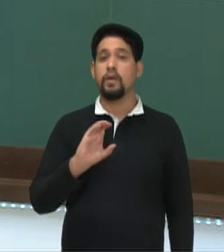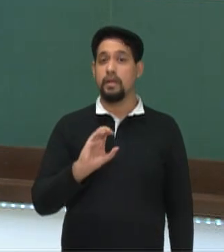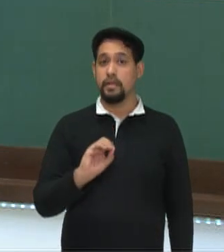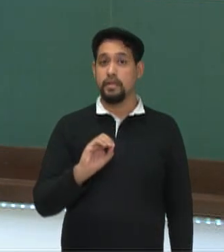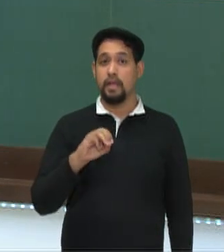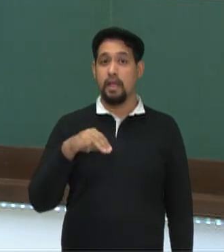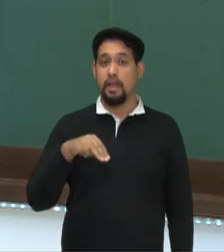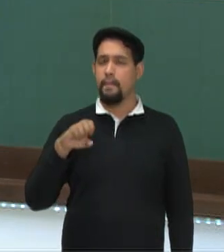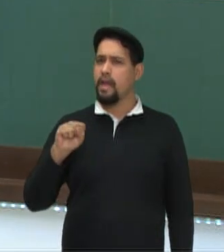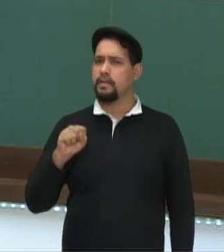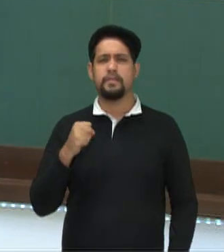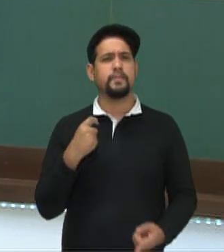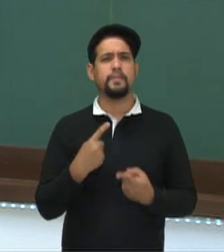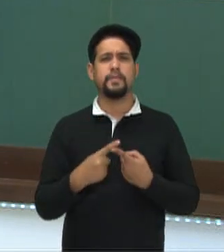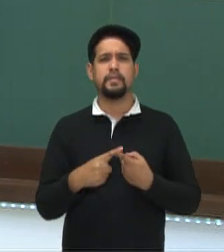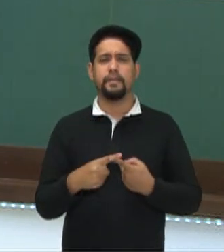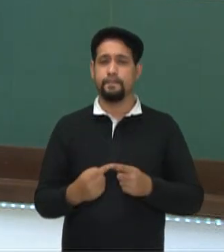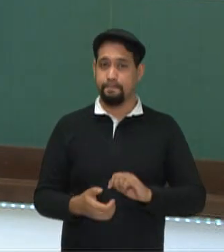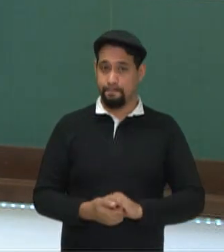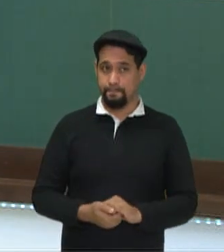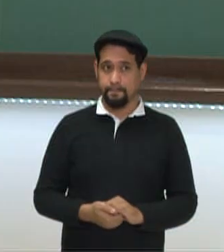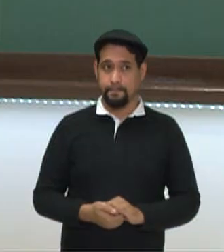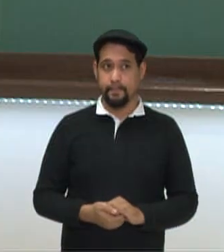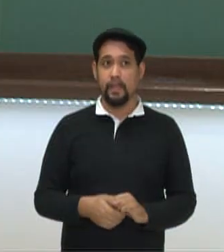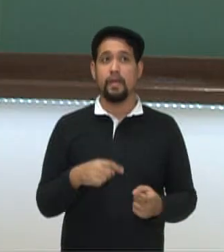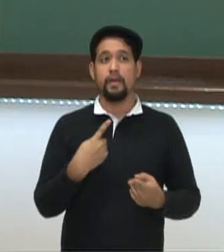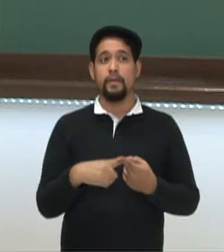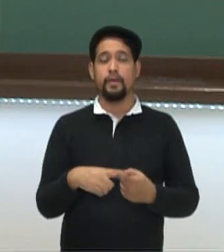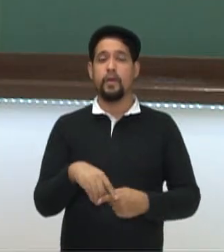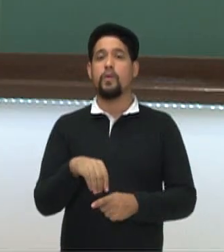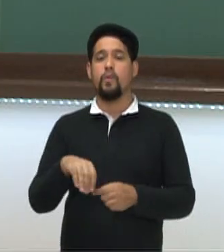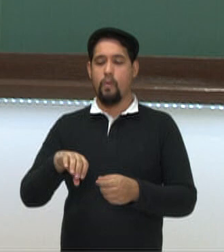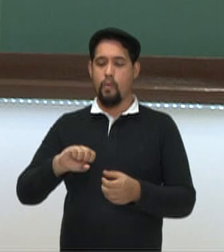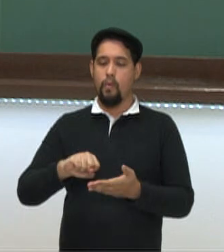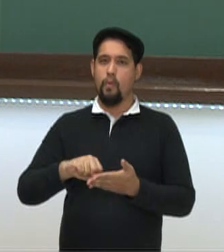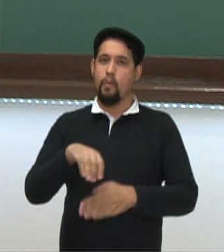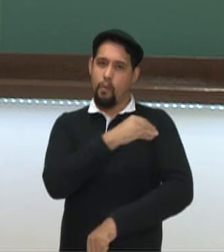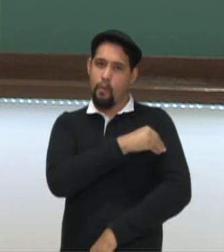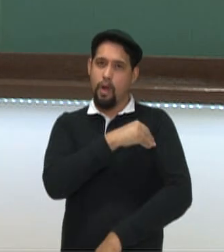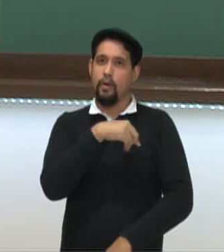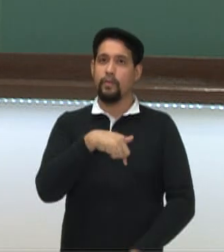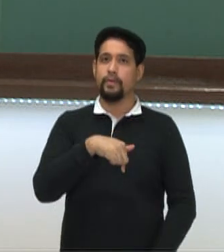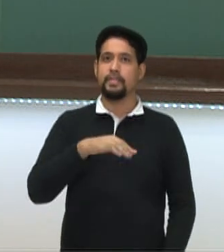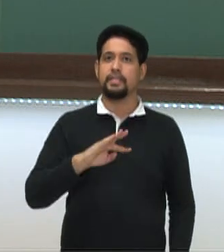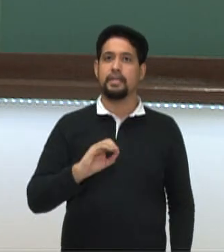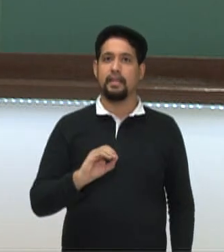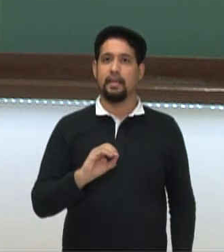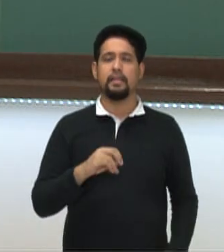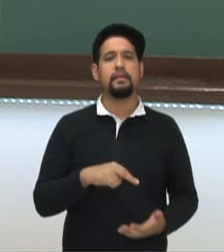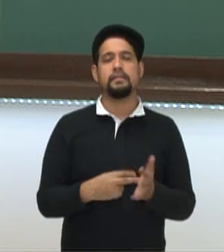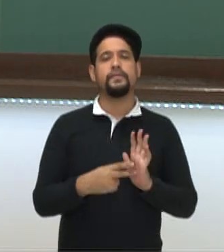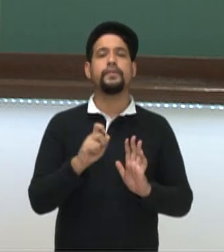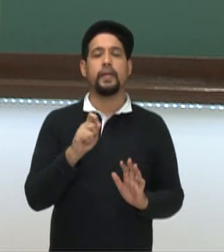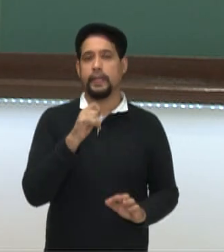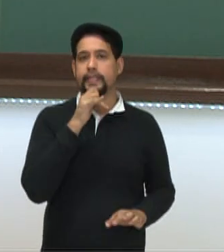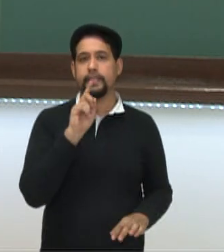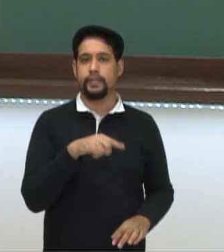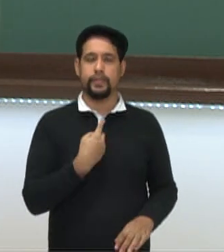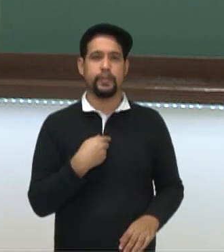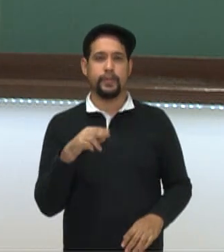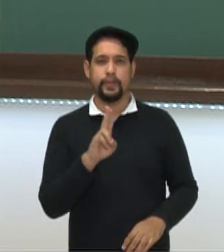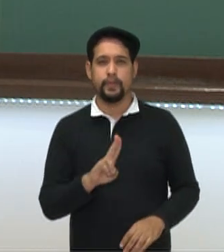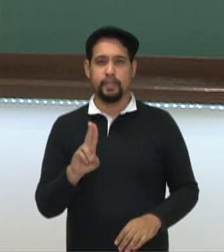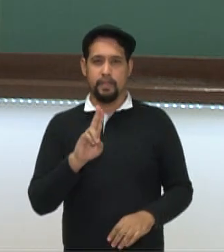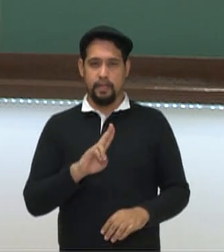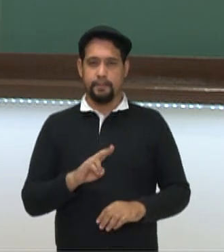Organização Mundial de Saúde? O álcool 70, pelo seguinte, se nós usarmos o